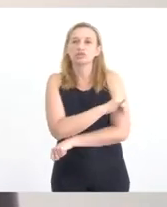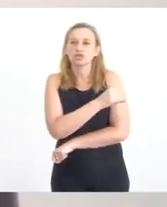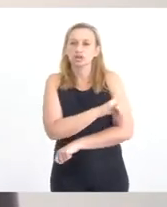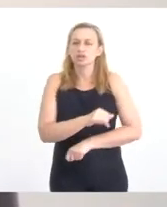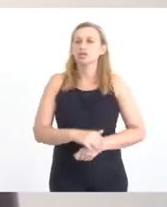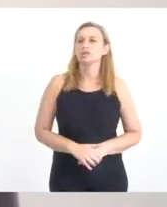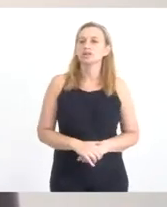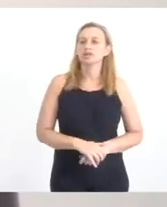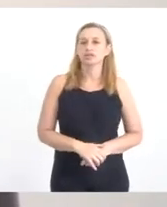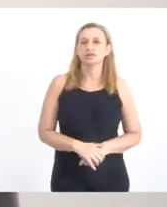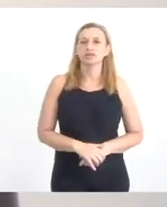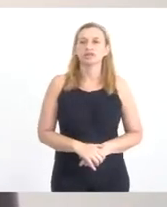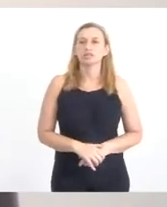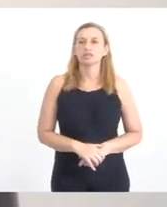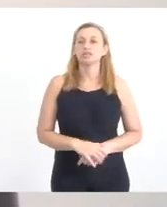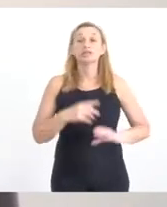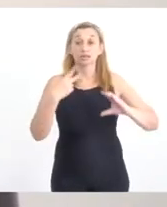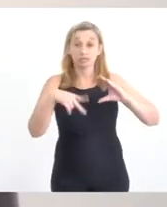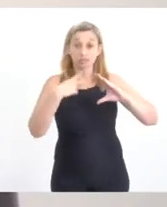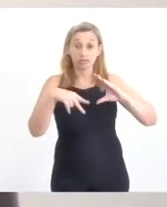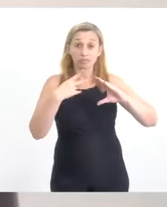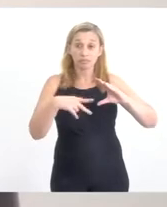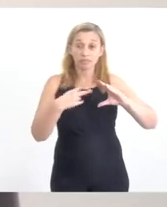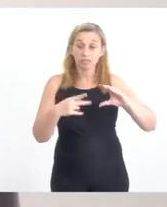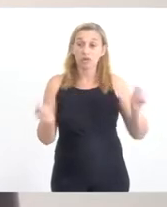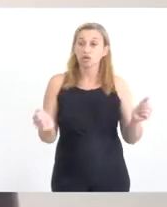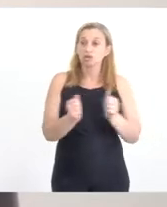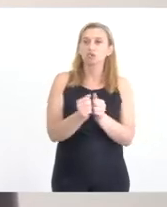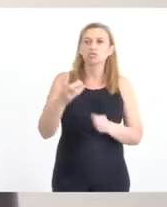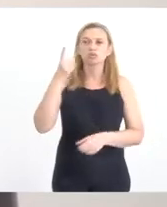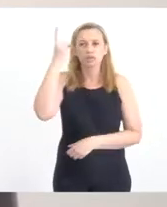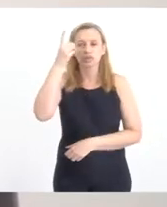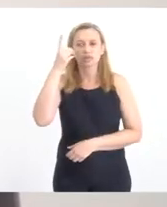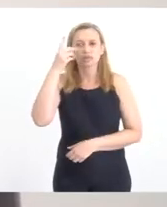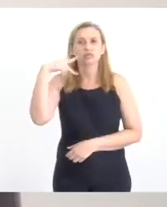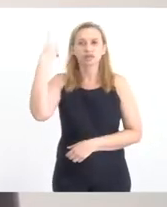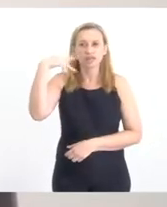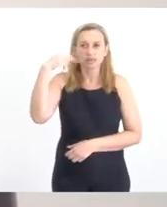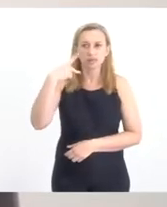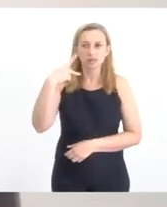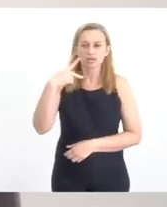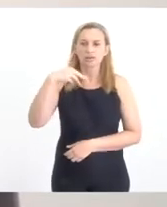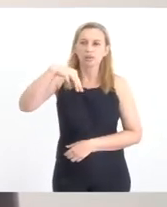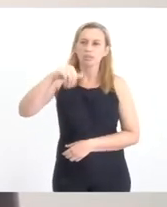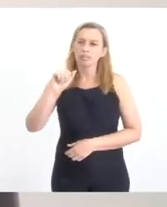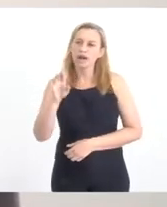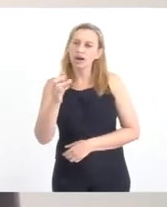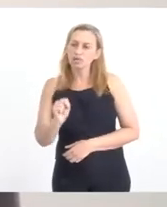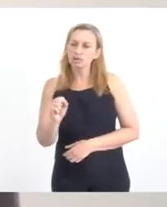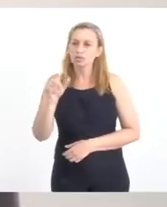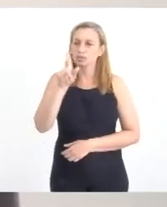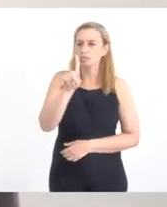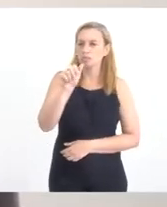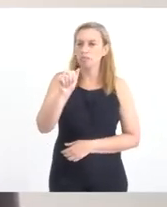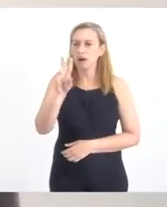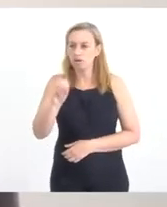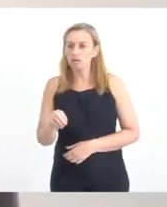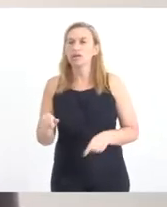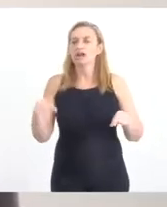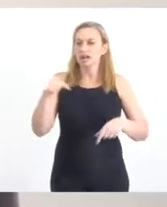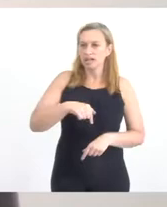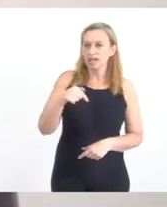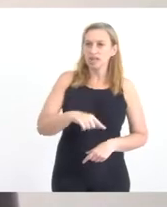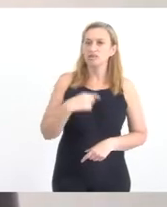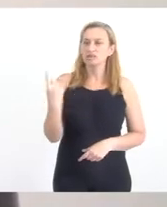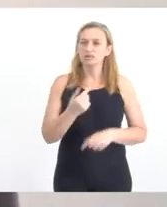Janeiro tanto na Câmara dos Vereadores junto com deputado com Vereador Marcos Paulo a gente aqui na